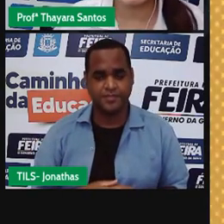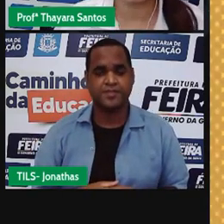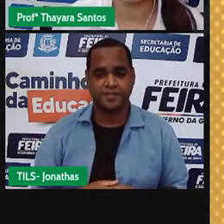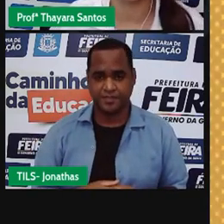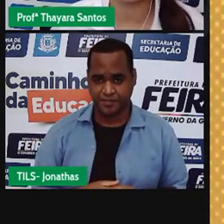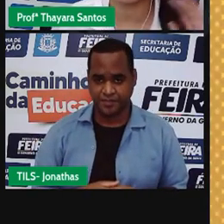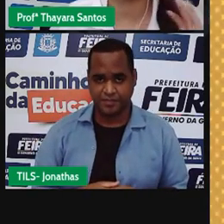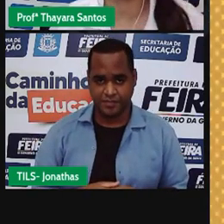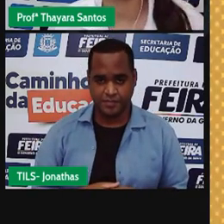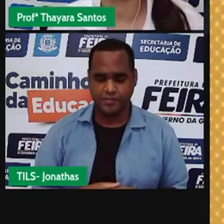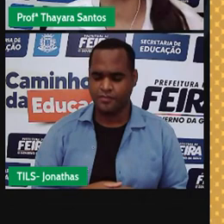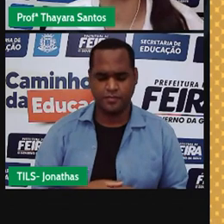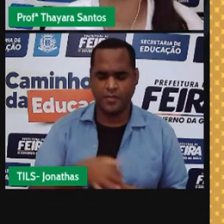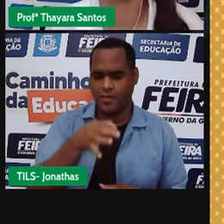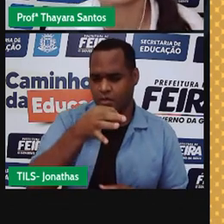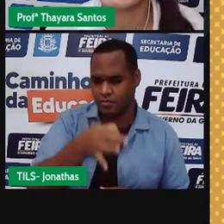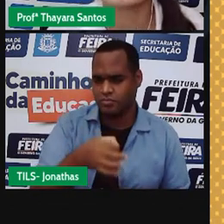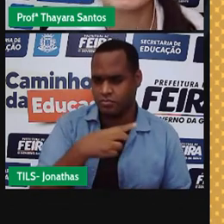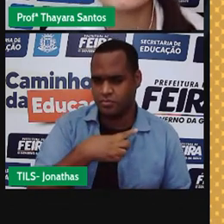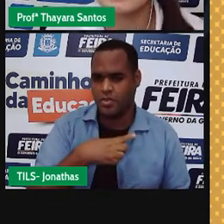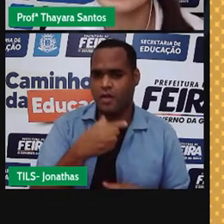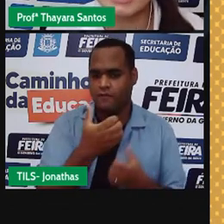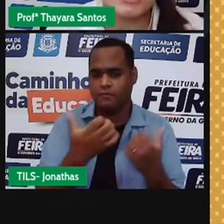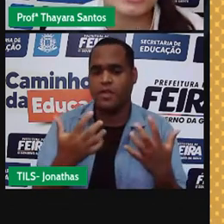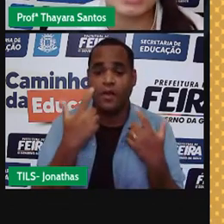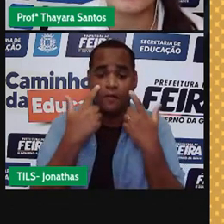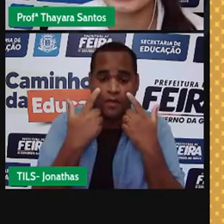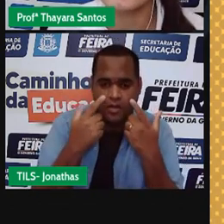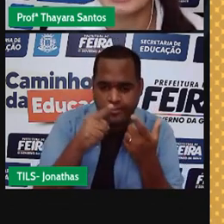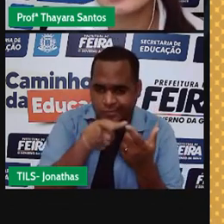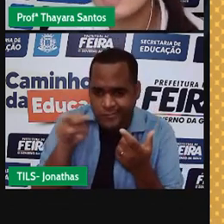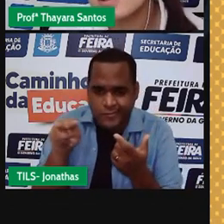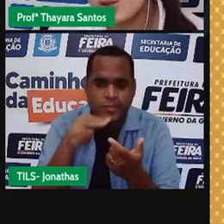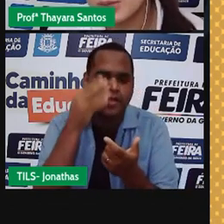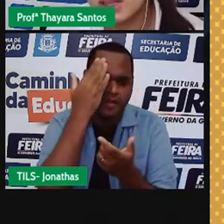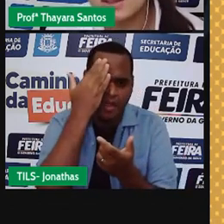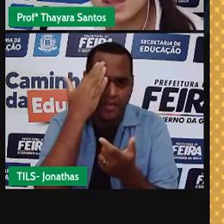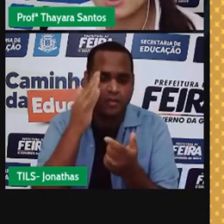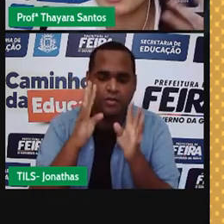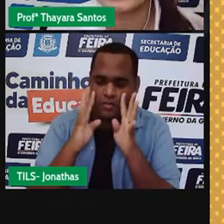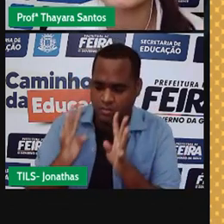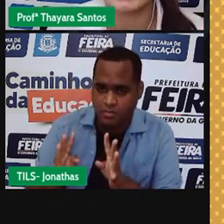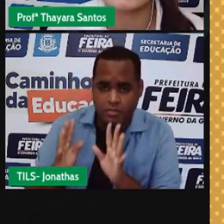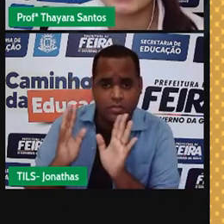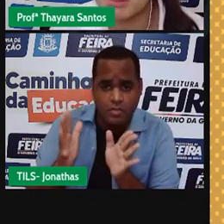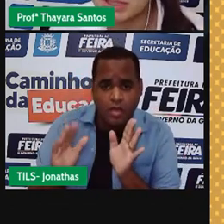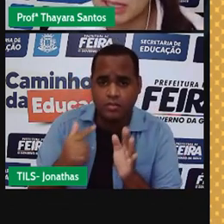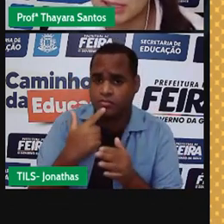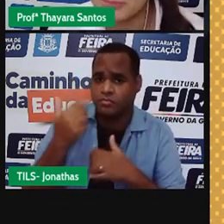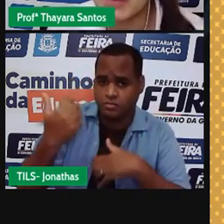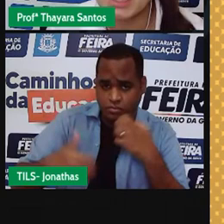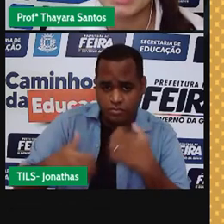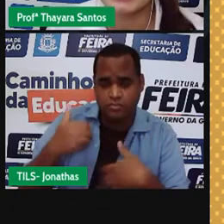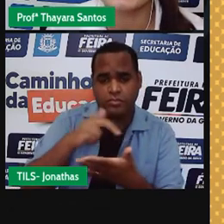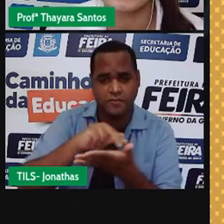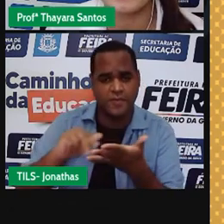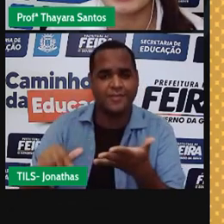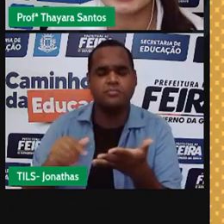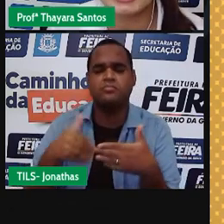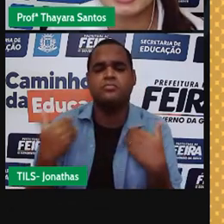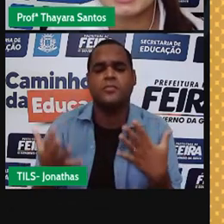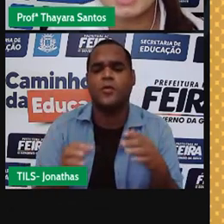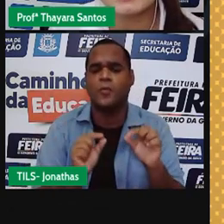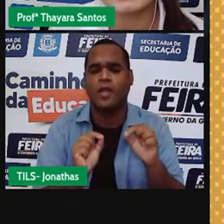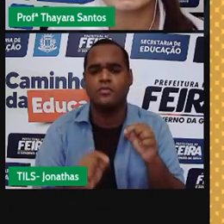Vamos lá, então. Eu tenho certeza que vocês aí do outro lado já devem ter escutado falar várias vezes sobre isso, né? Sobre os estados da matéria. Então,